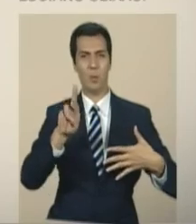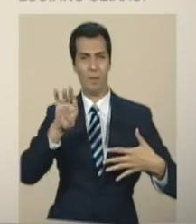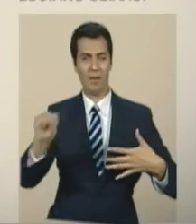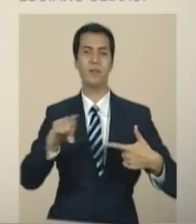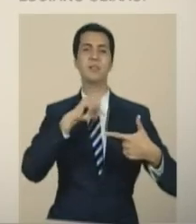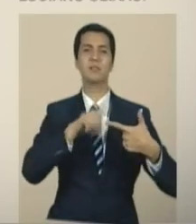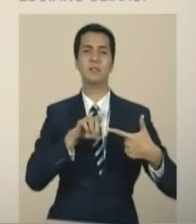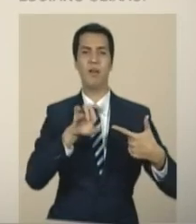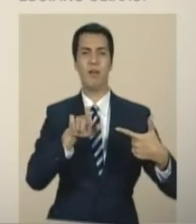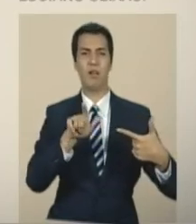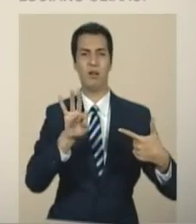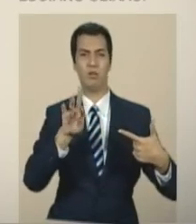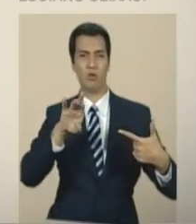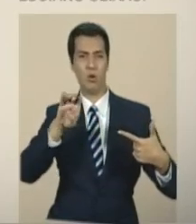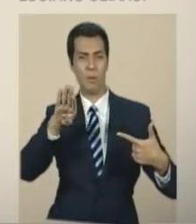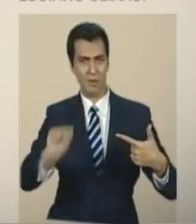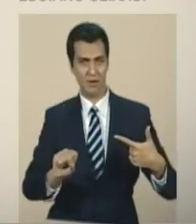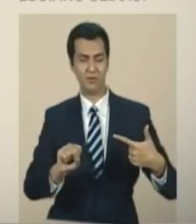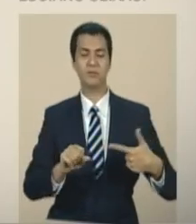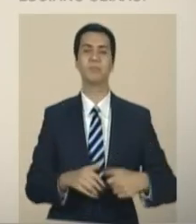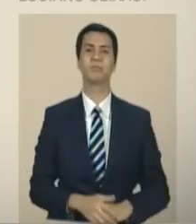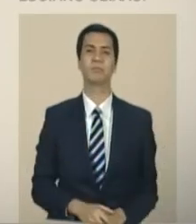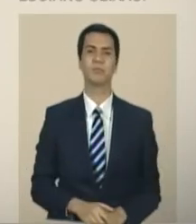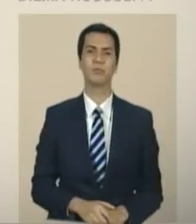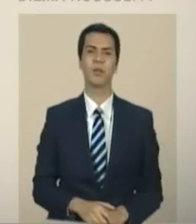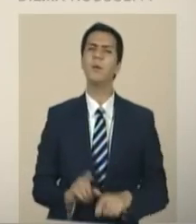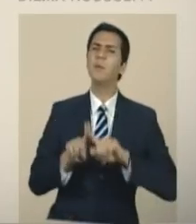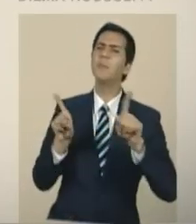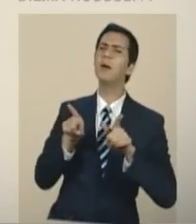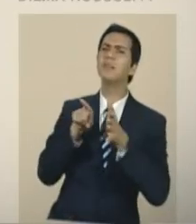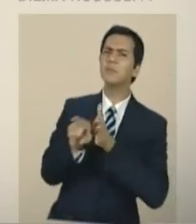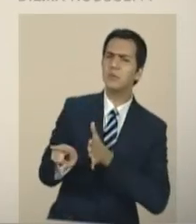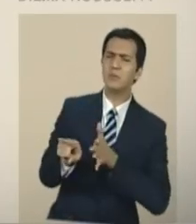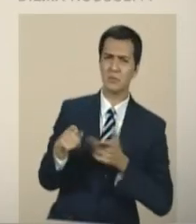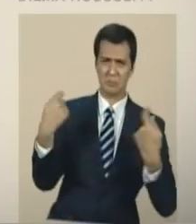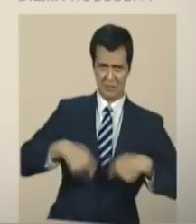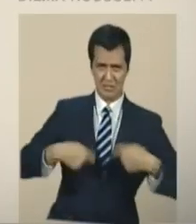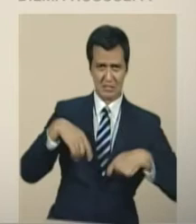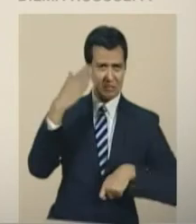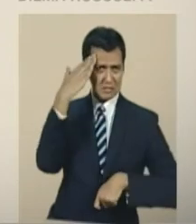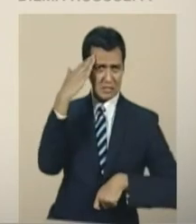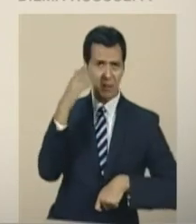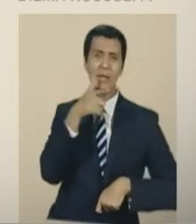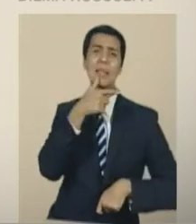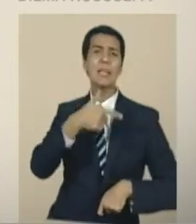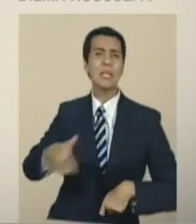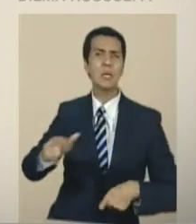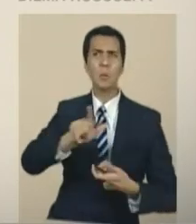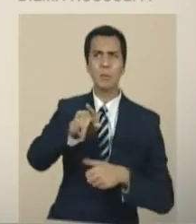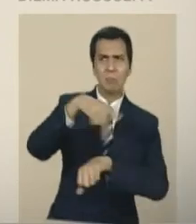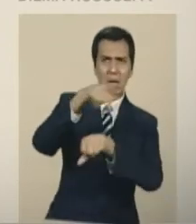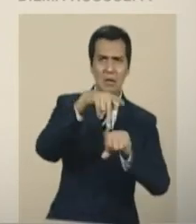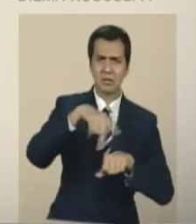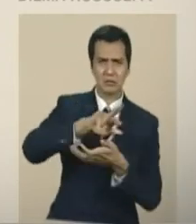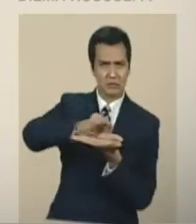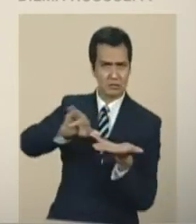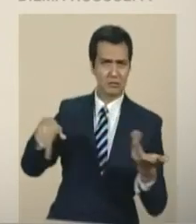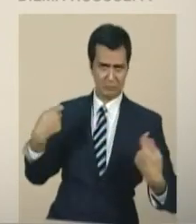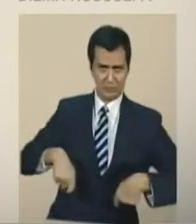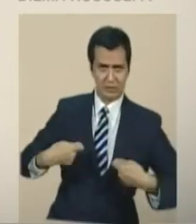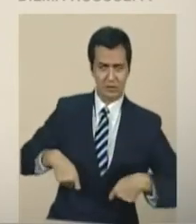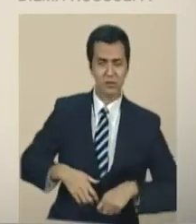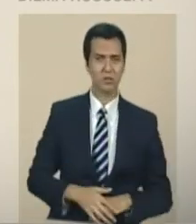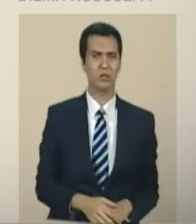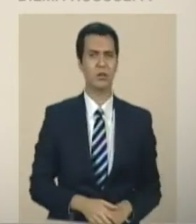mas para estudar no exterior é preciso dominar outro idioma não é a É sim Luciano por isso nós vamos ajudar os estudantes